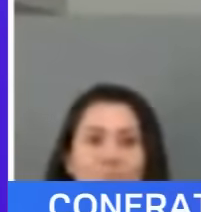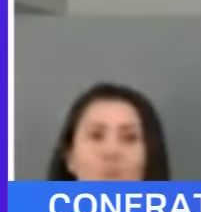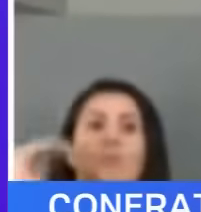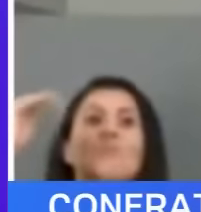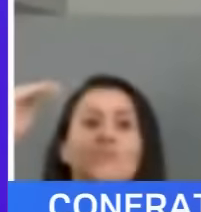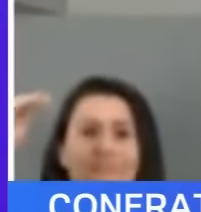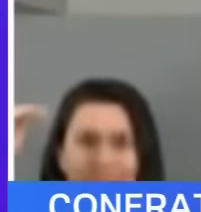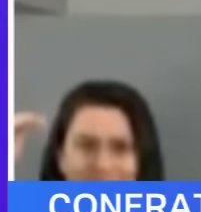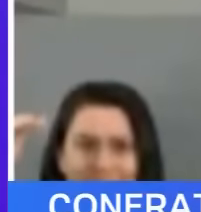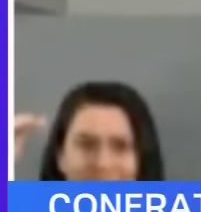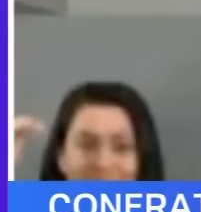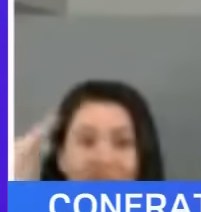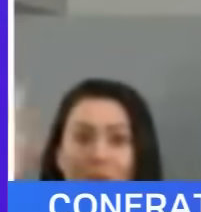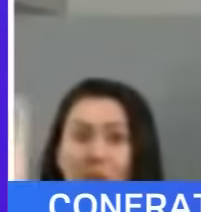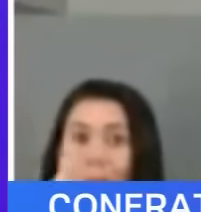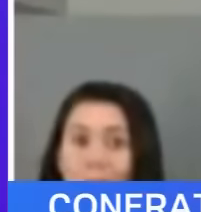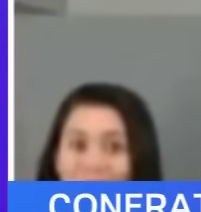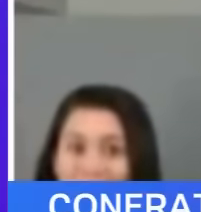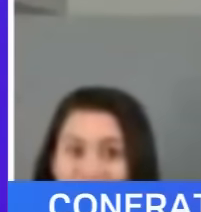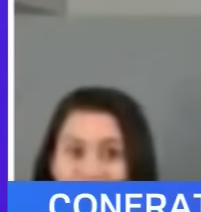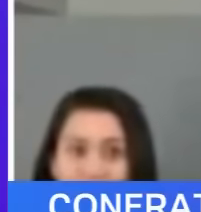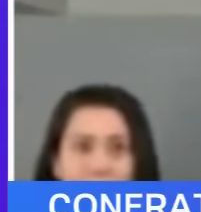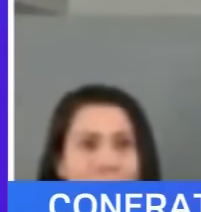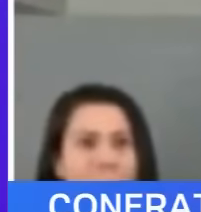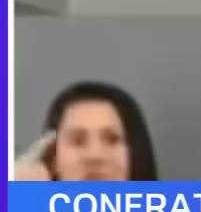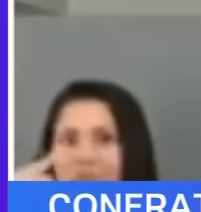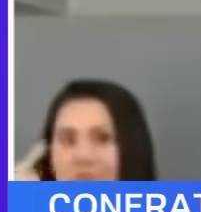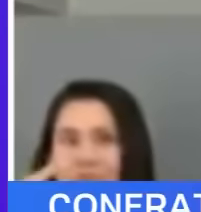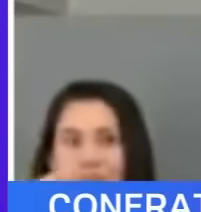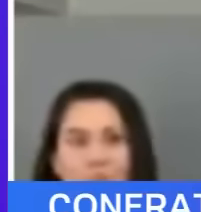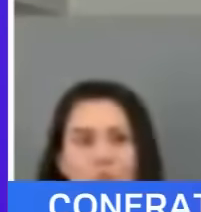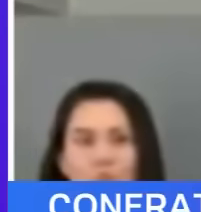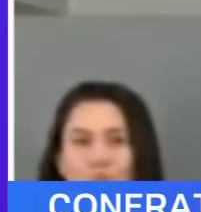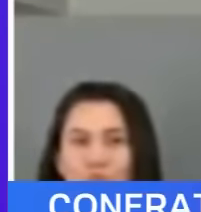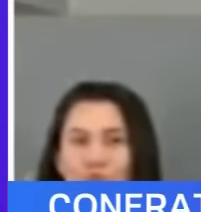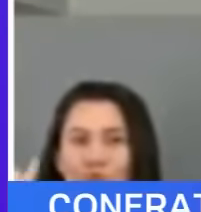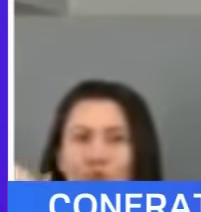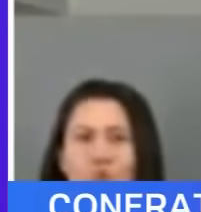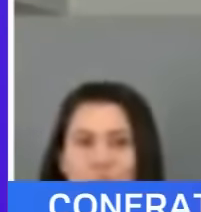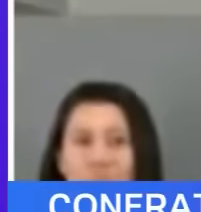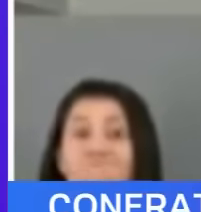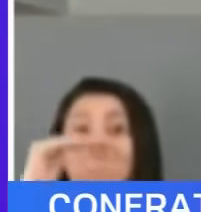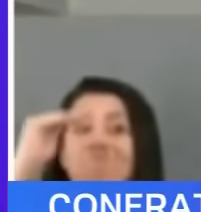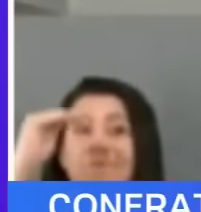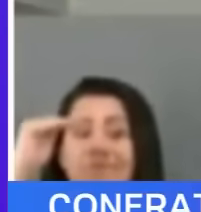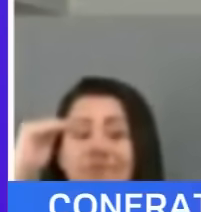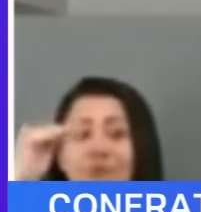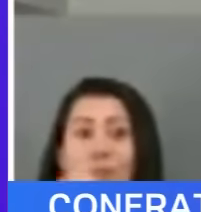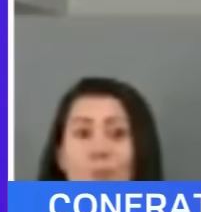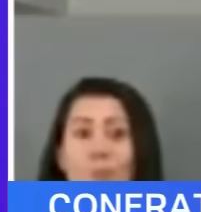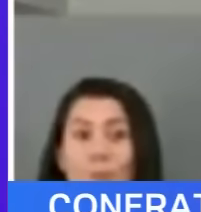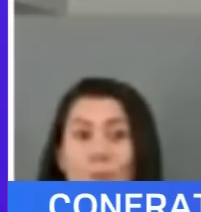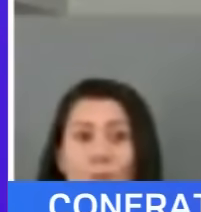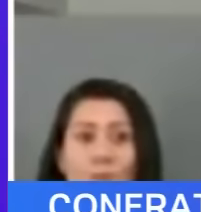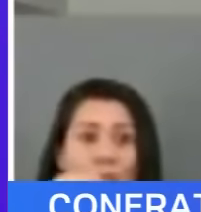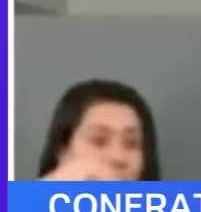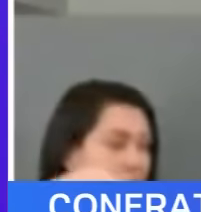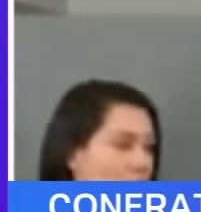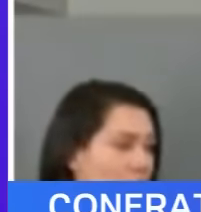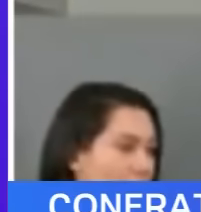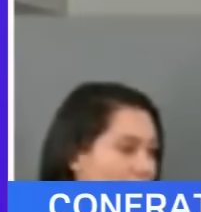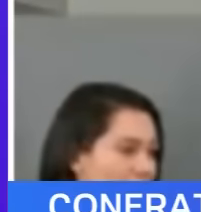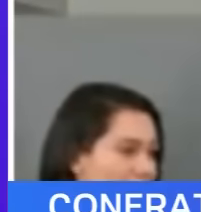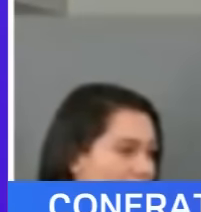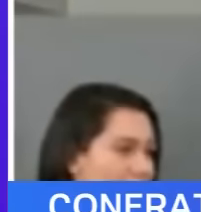ele pedindo para para baixar os juros vários petistas pediram a cabeça dele tem que ser demito tem que cortar